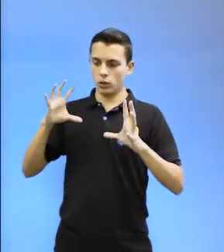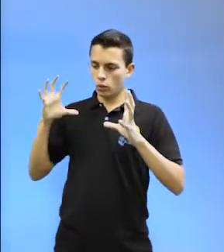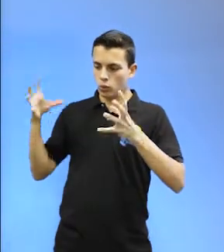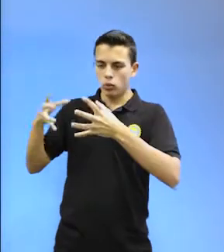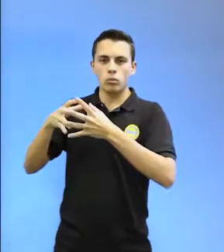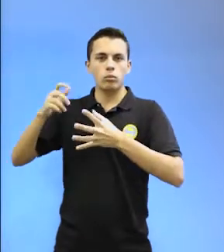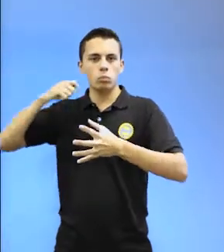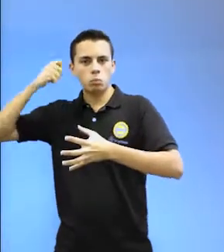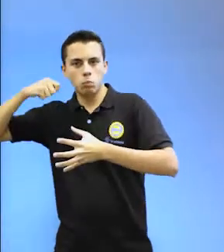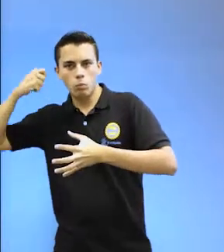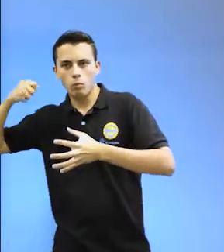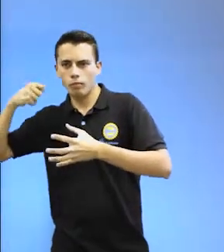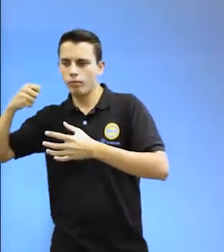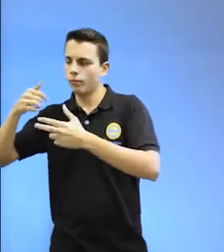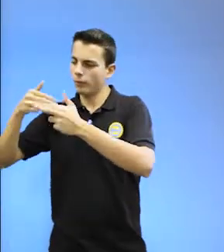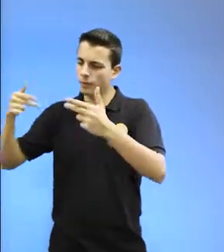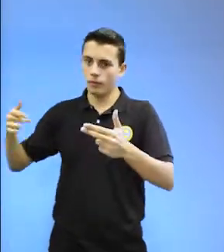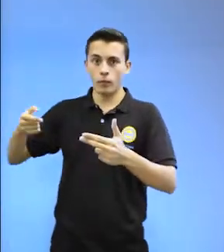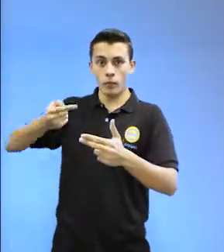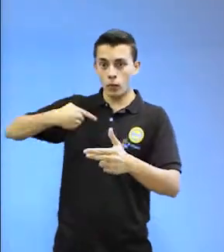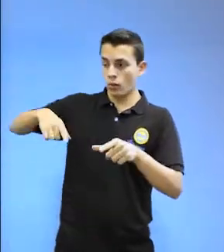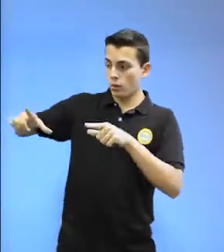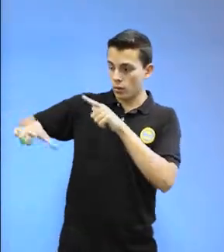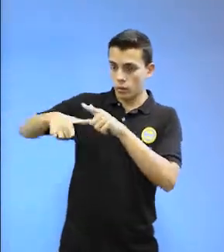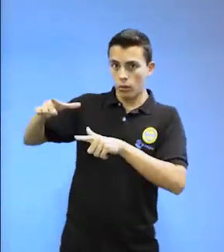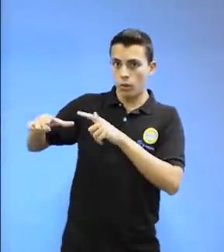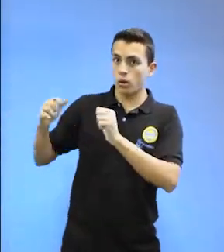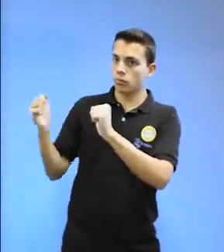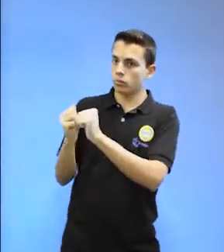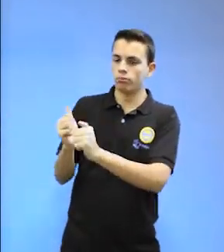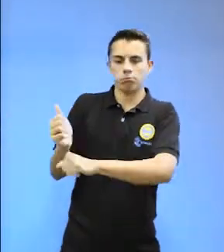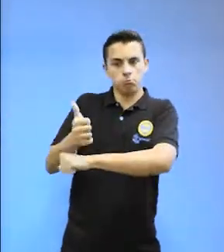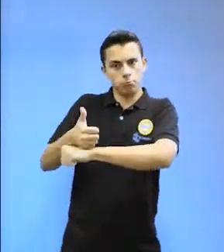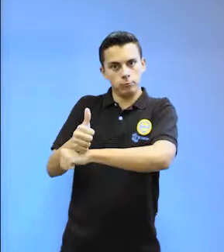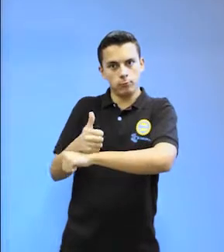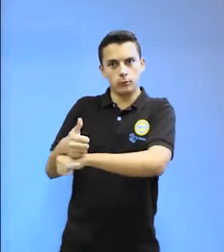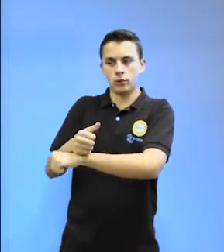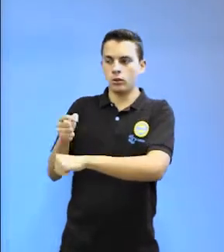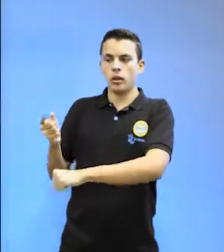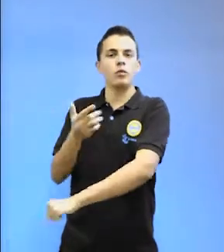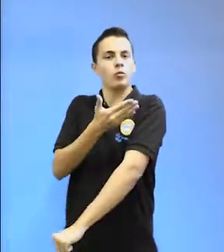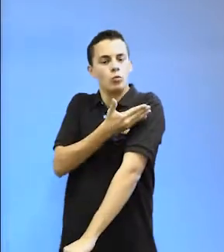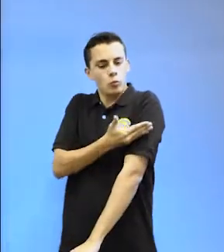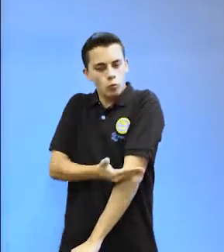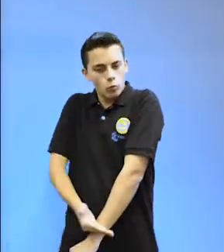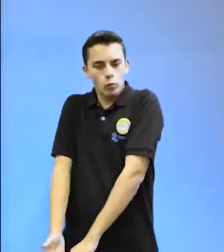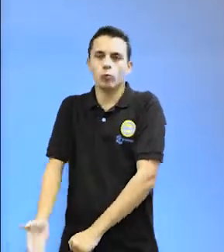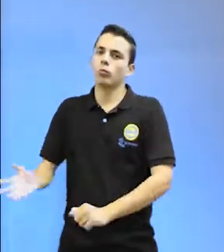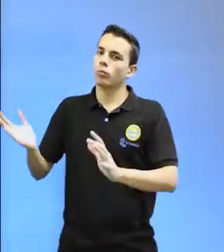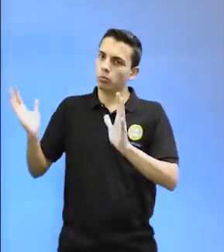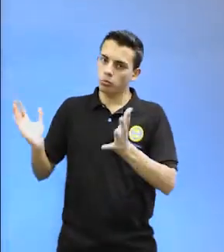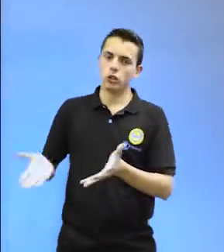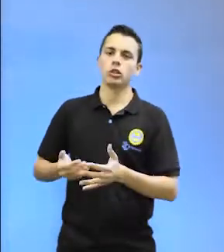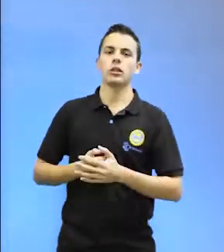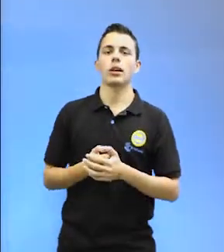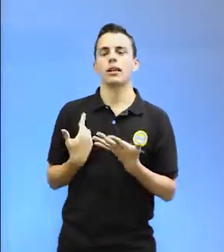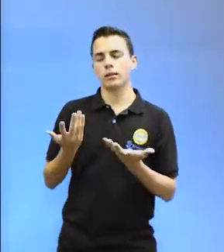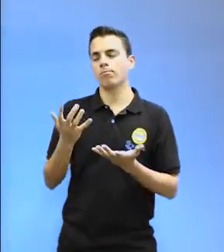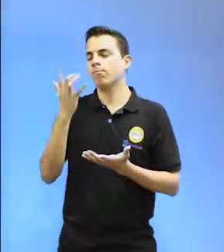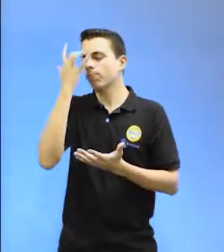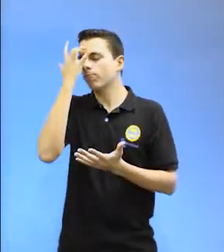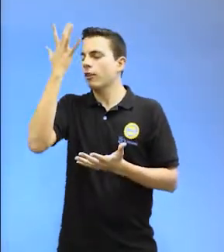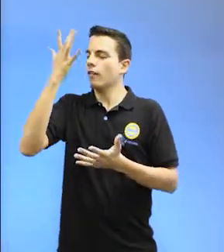nós trabalhamos com profissionais, né? São pessoas que já têm tarimba do palco, então já fica fácil